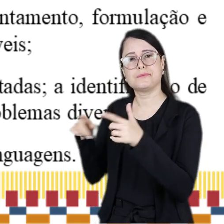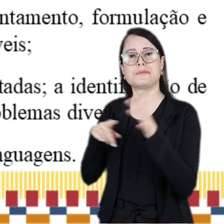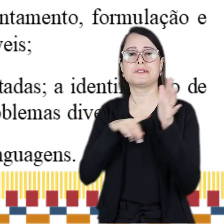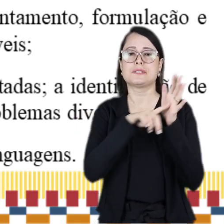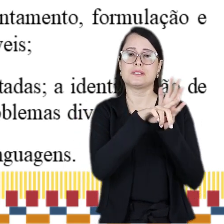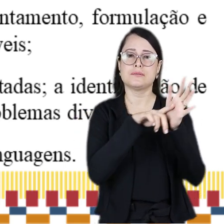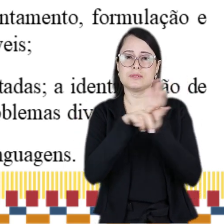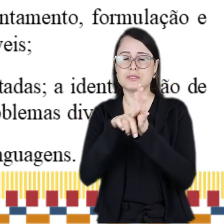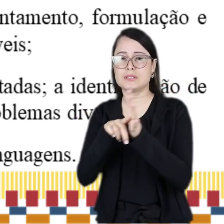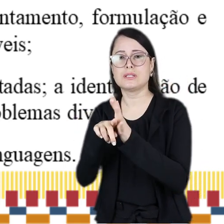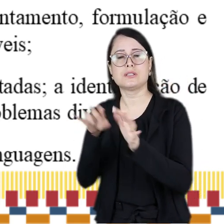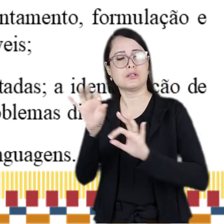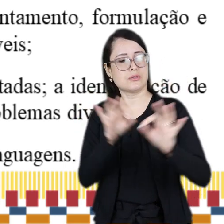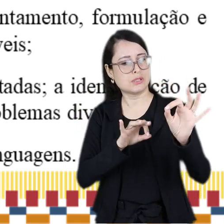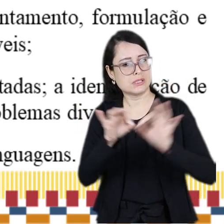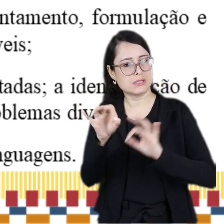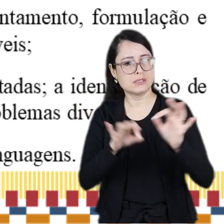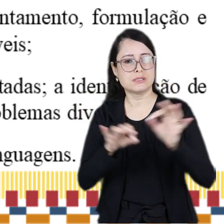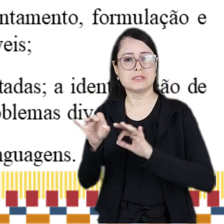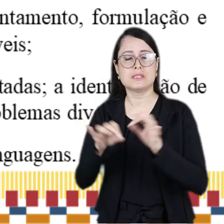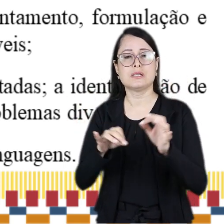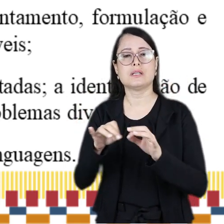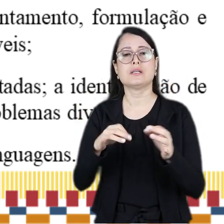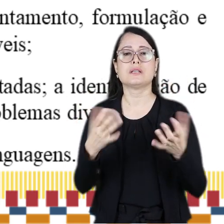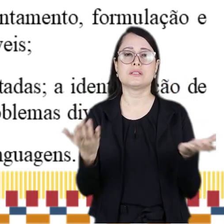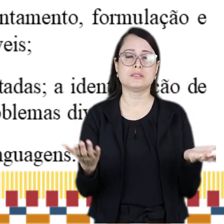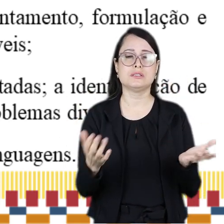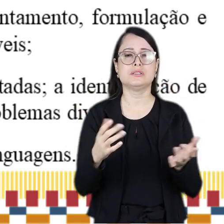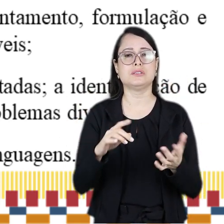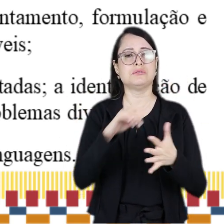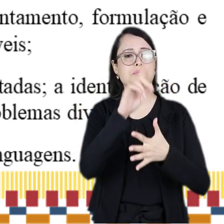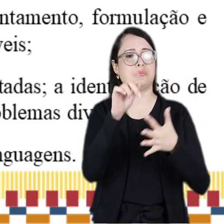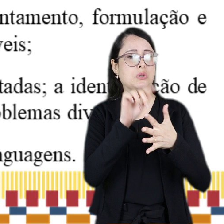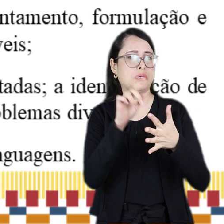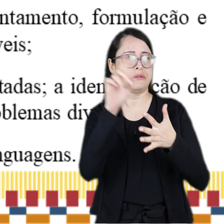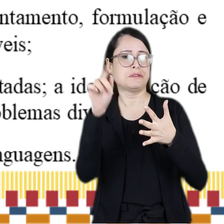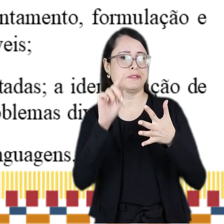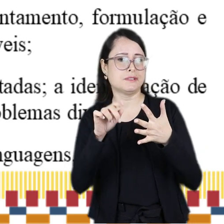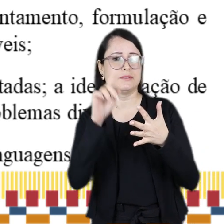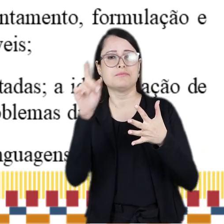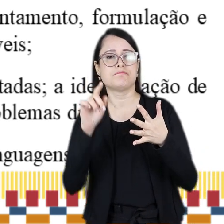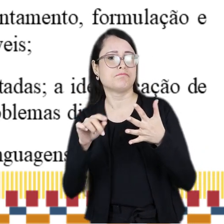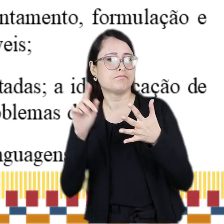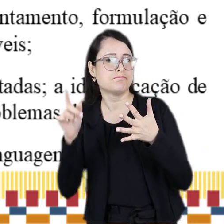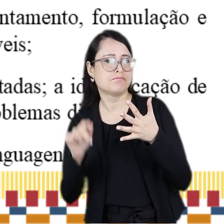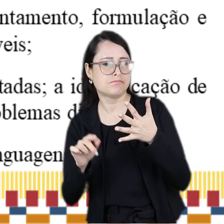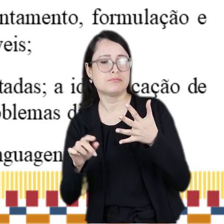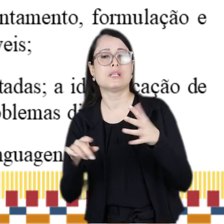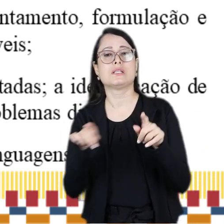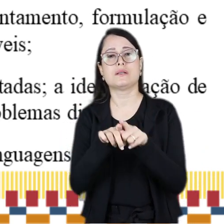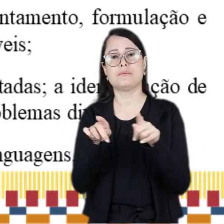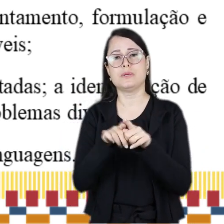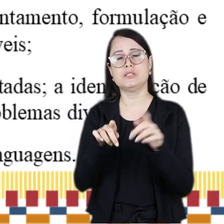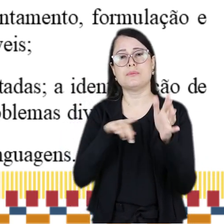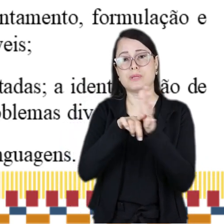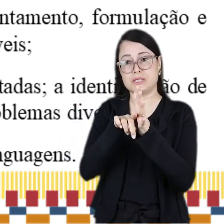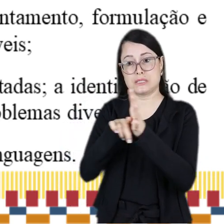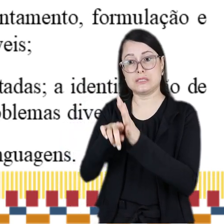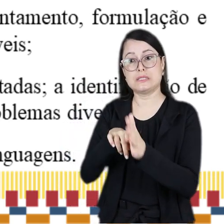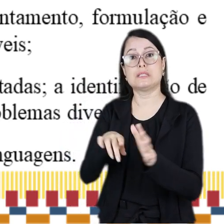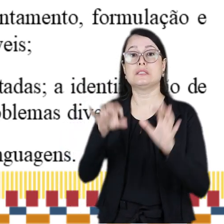de testes, hipóteses, a seleção de informações e de fontes confiáveis, né? Além disso,